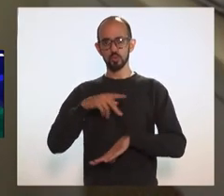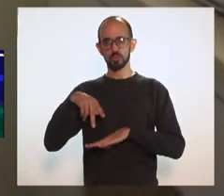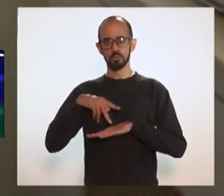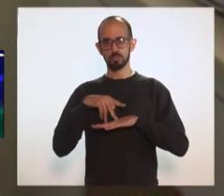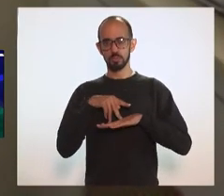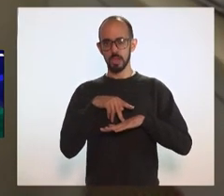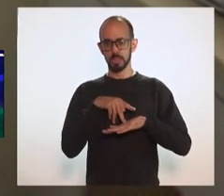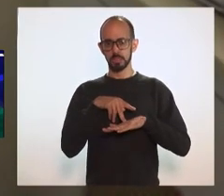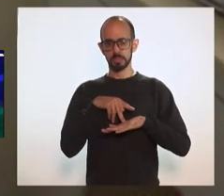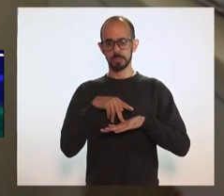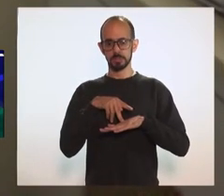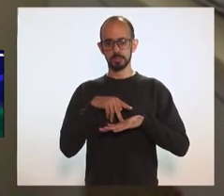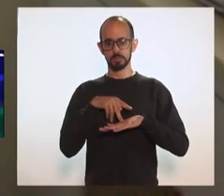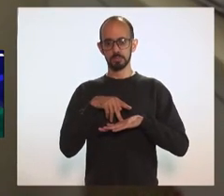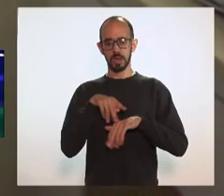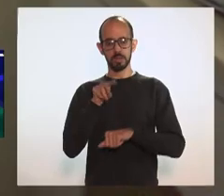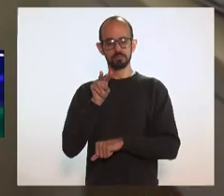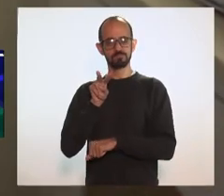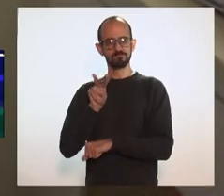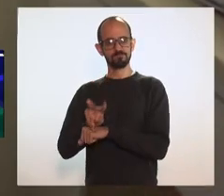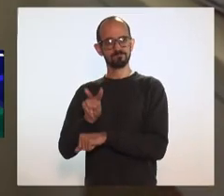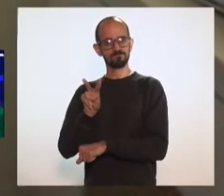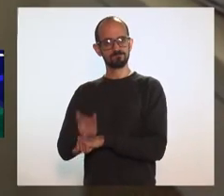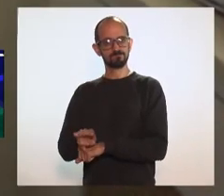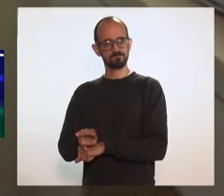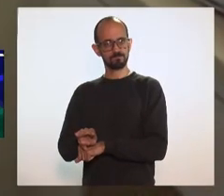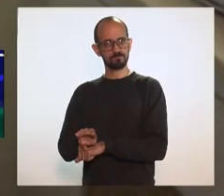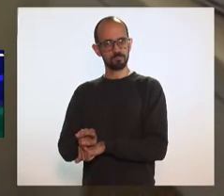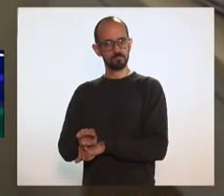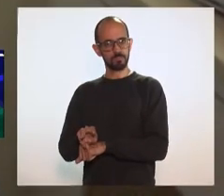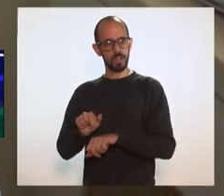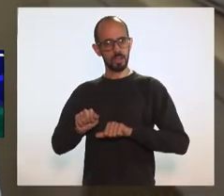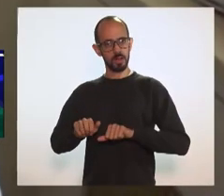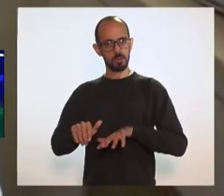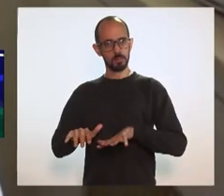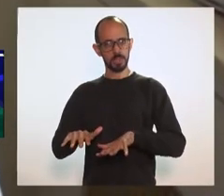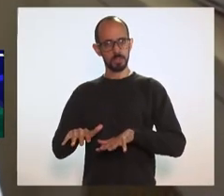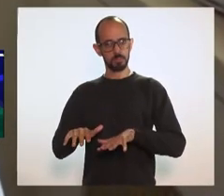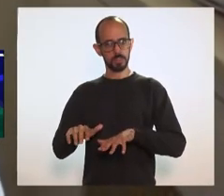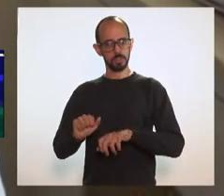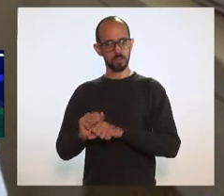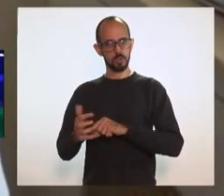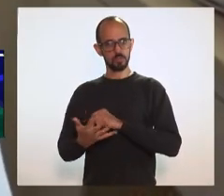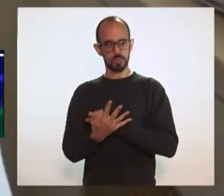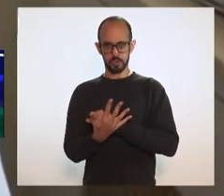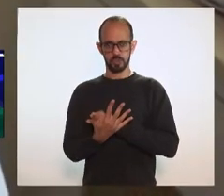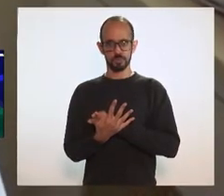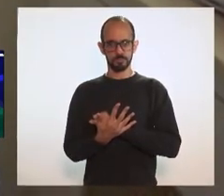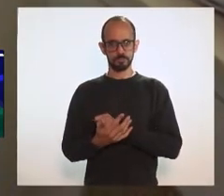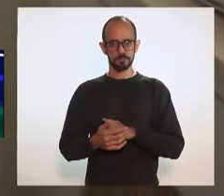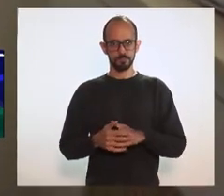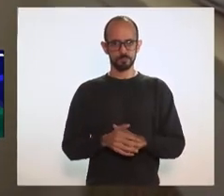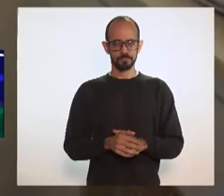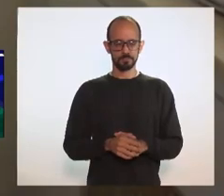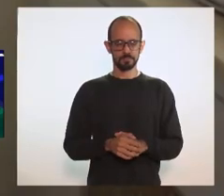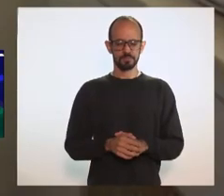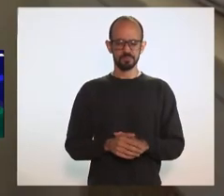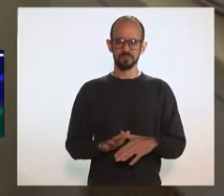de óbitos em relação à pandemia do Covid-19.